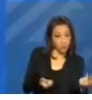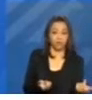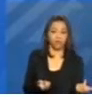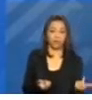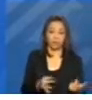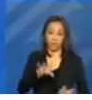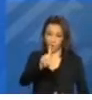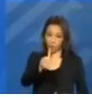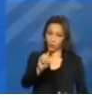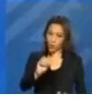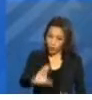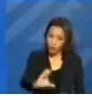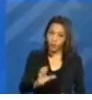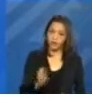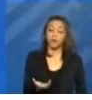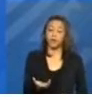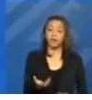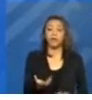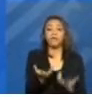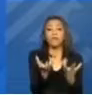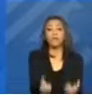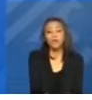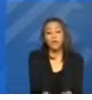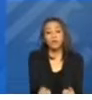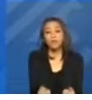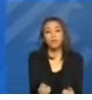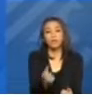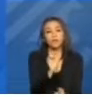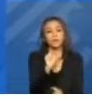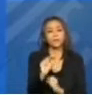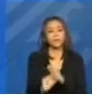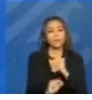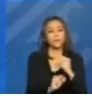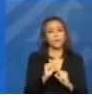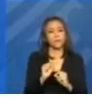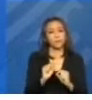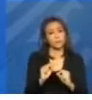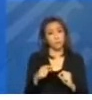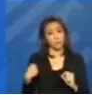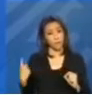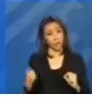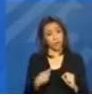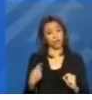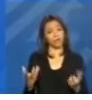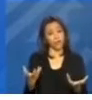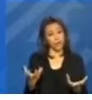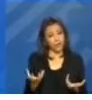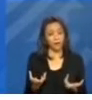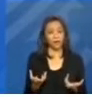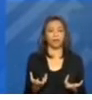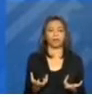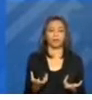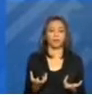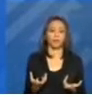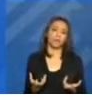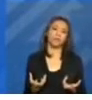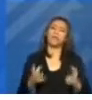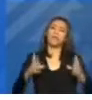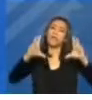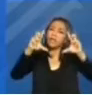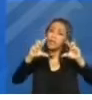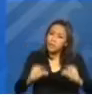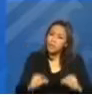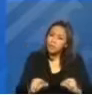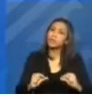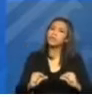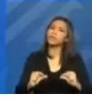nós vamos fazer um entendimento, porque queremos minimizar uma ida de